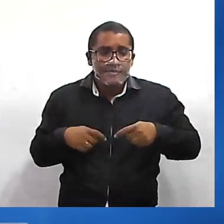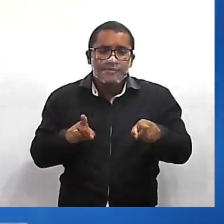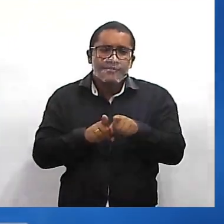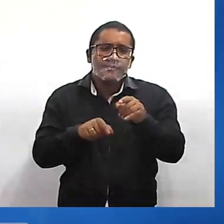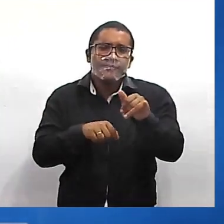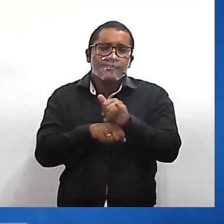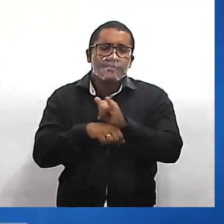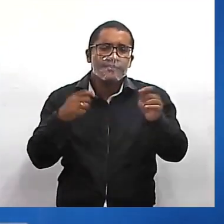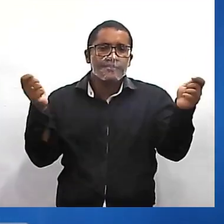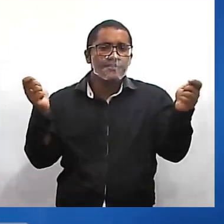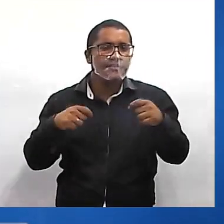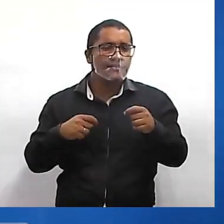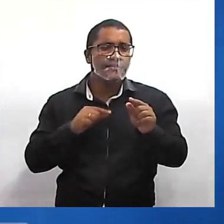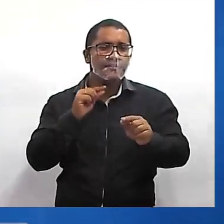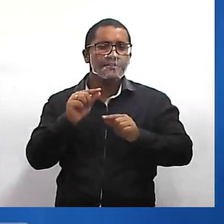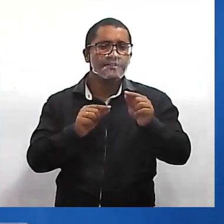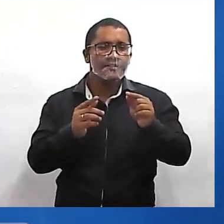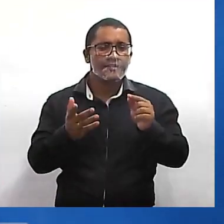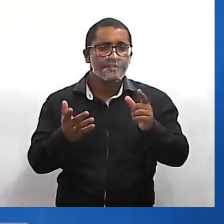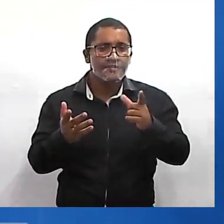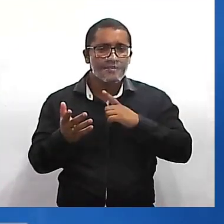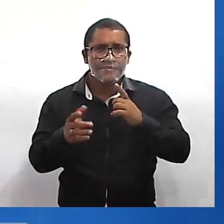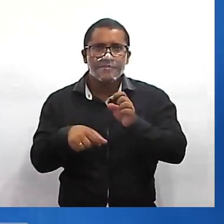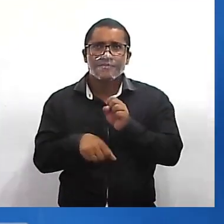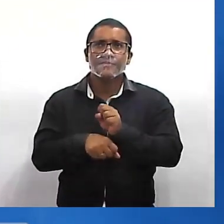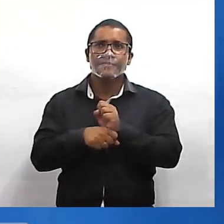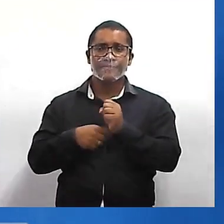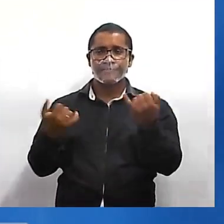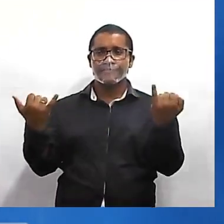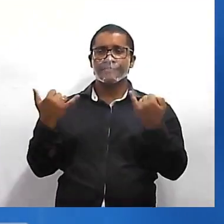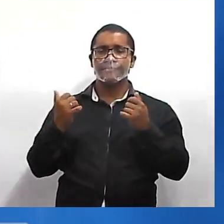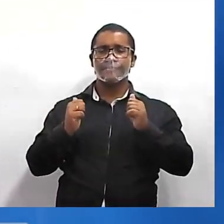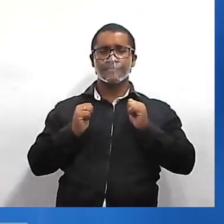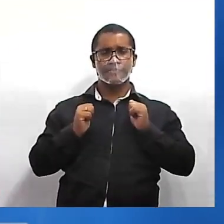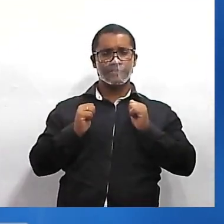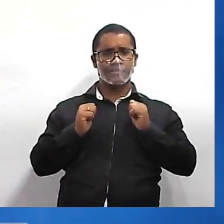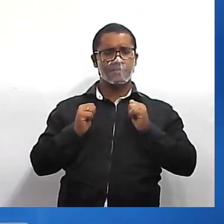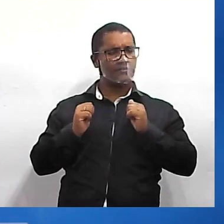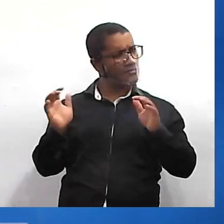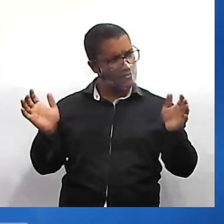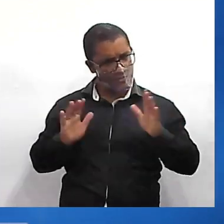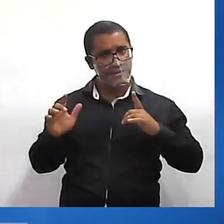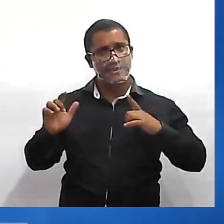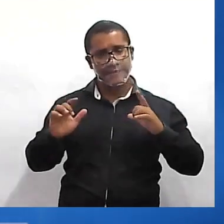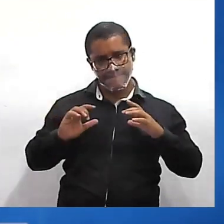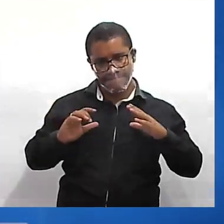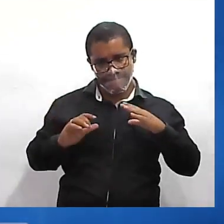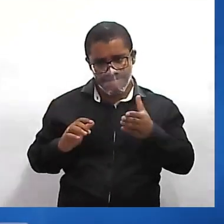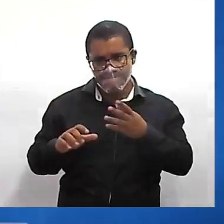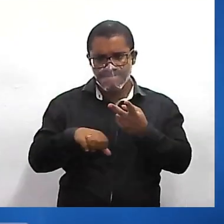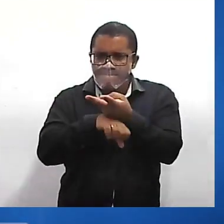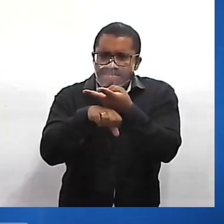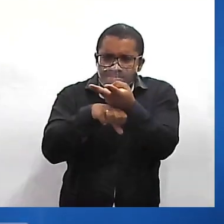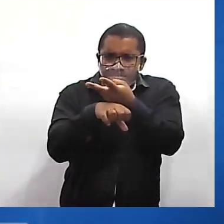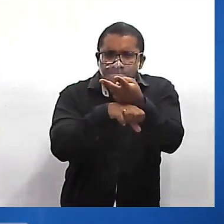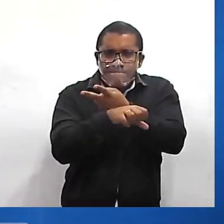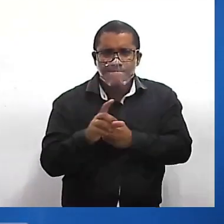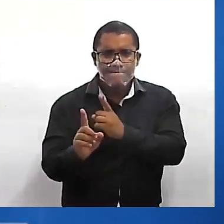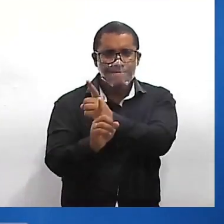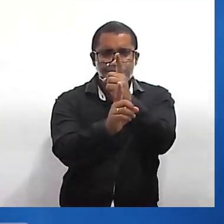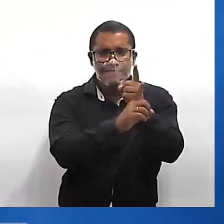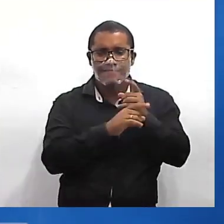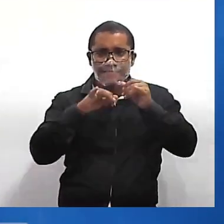mais permitido esperar as informações. Agora eu preciso ir buscar as informações.